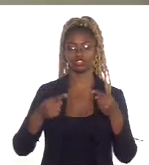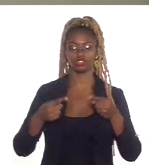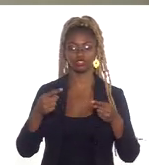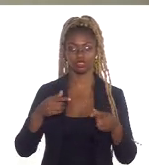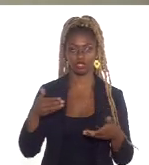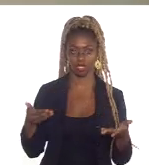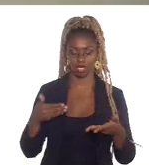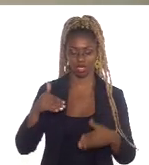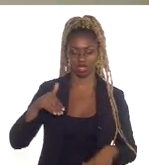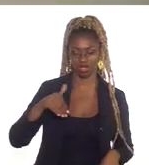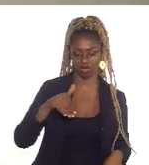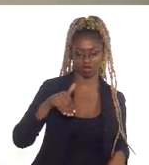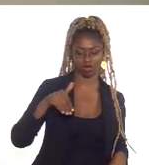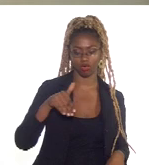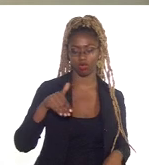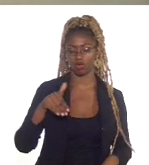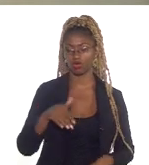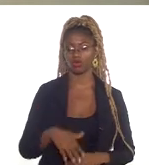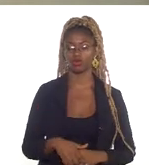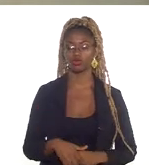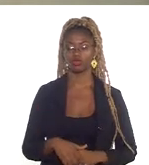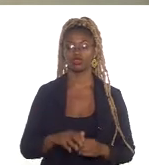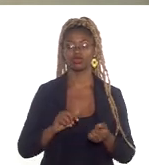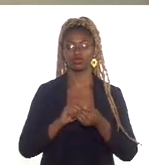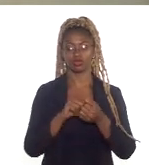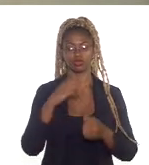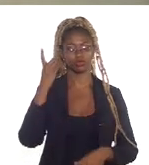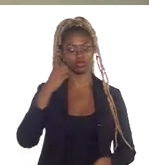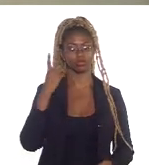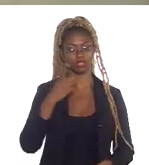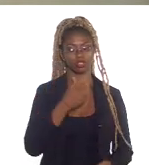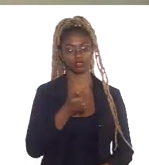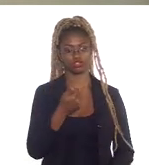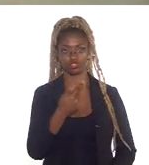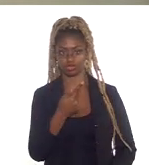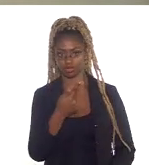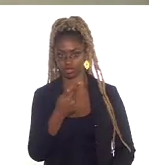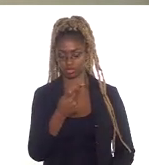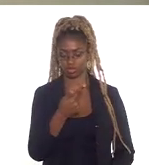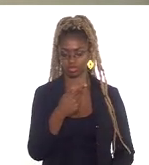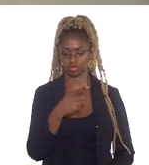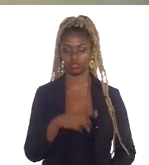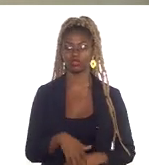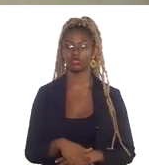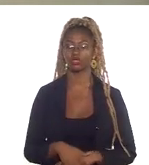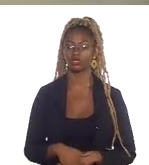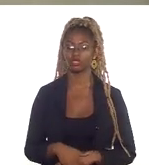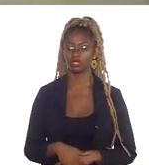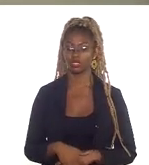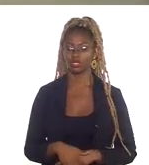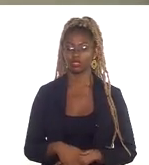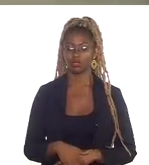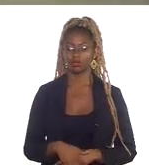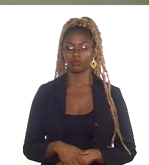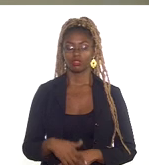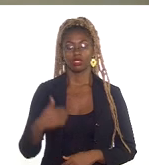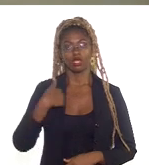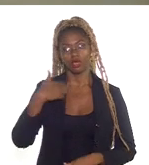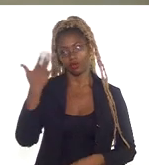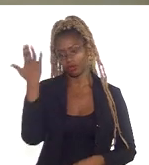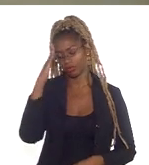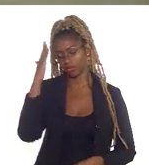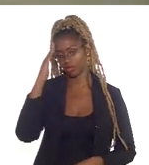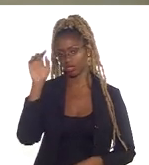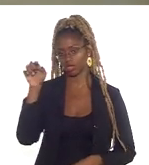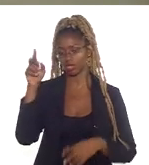agora com os senhores deputados no dia 17, porque eu entendo que esse tema tem que